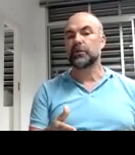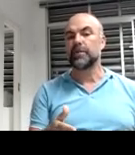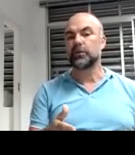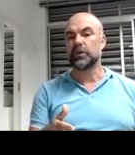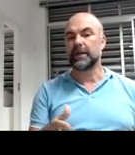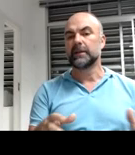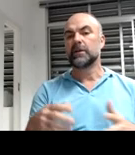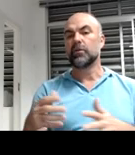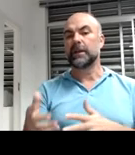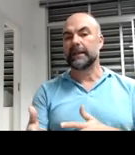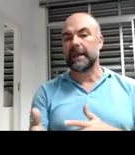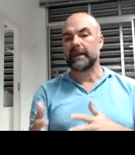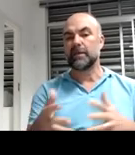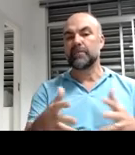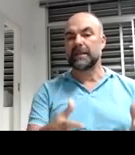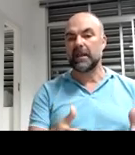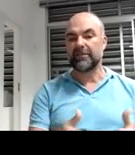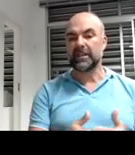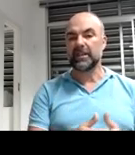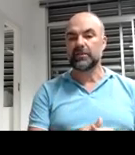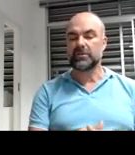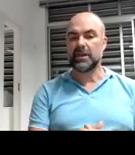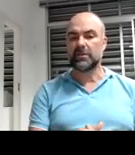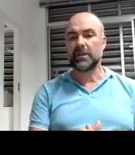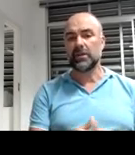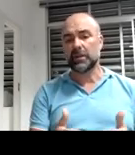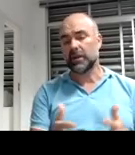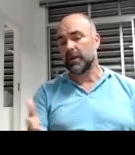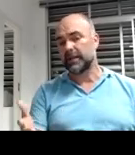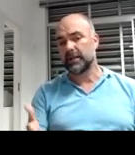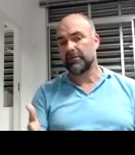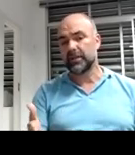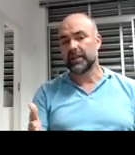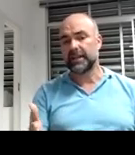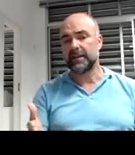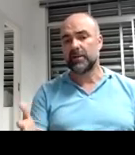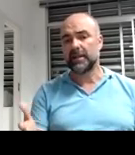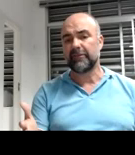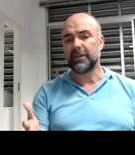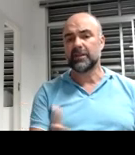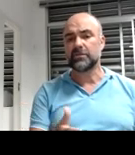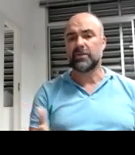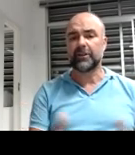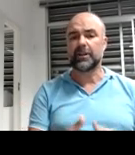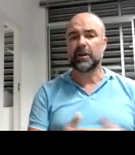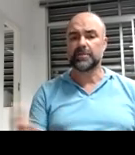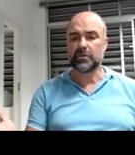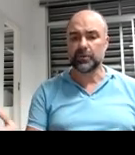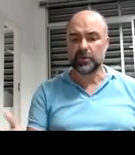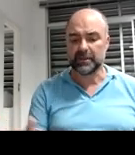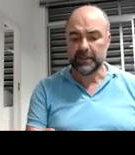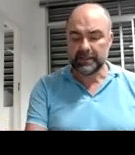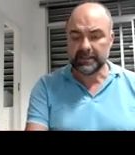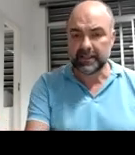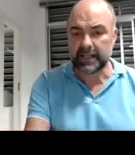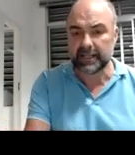de uma incubadora, o Criatec também teve aqui dentro do CELTA, e outra é a qualidade de vida. Né? A qualidade de vida não só para nós, mas como